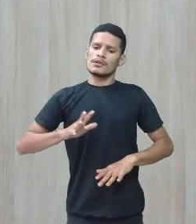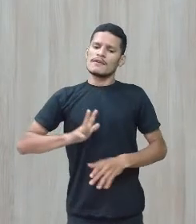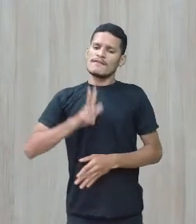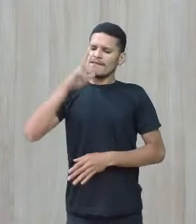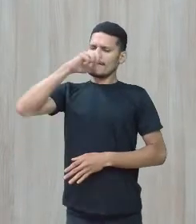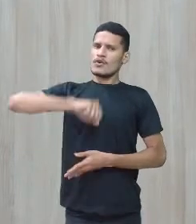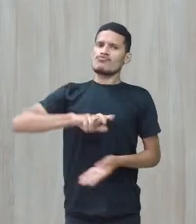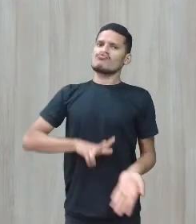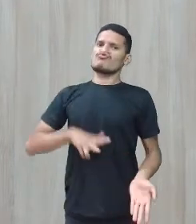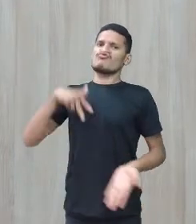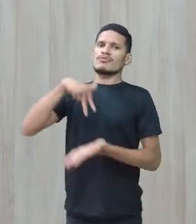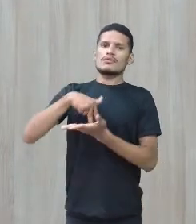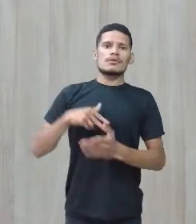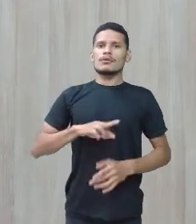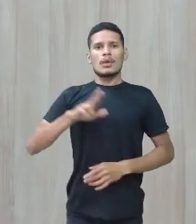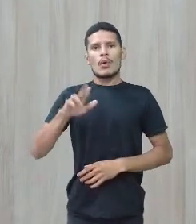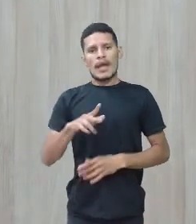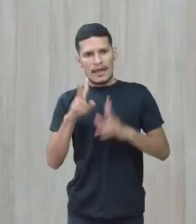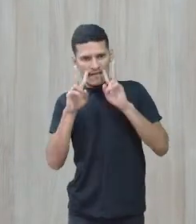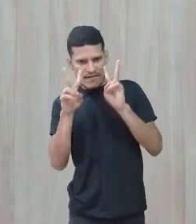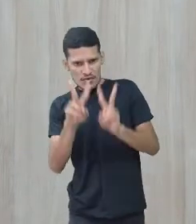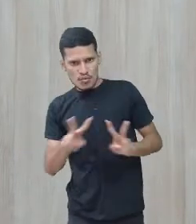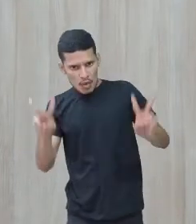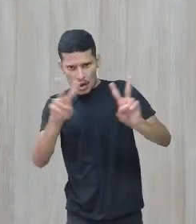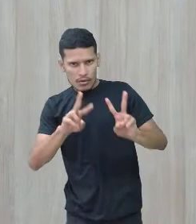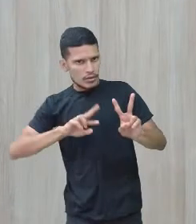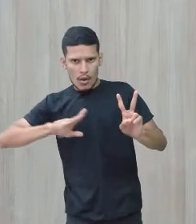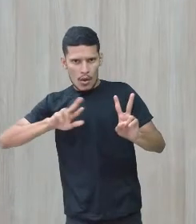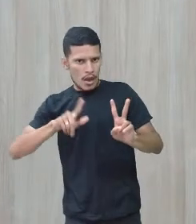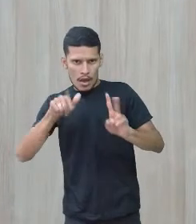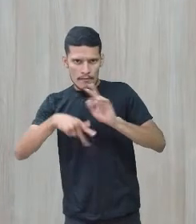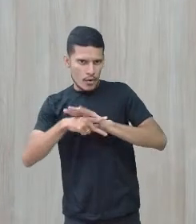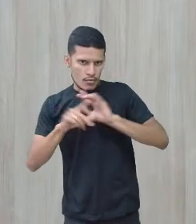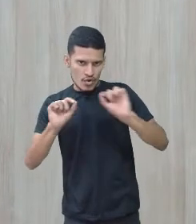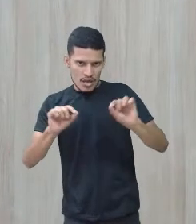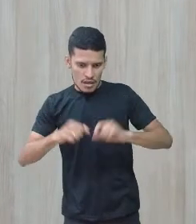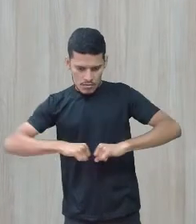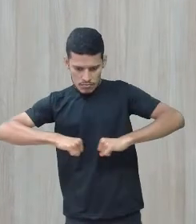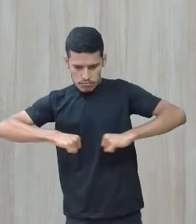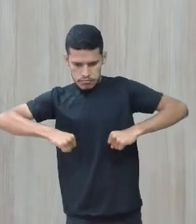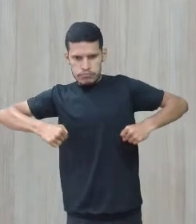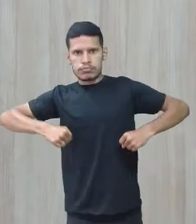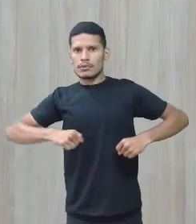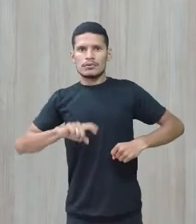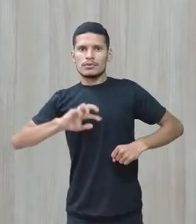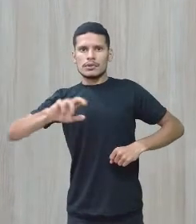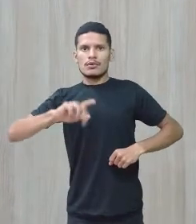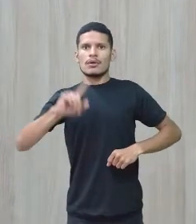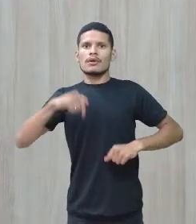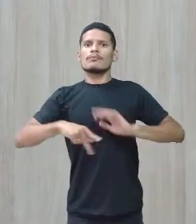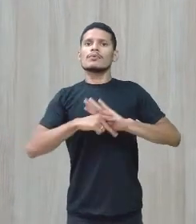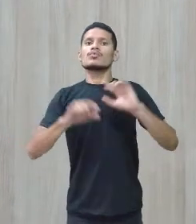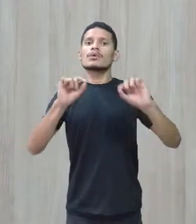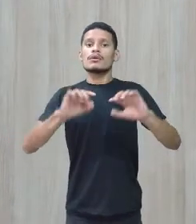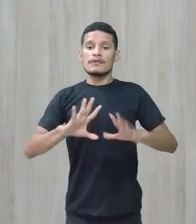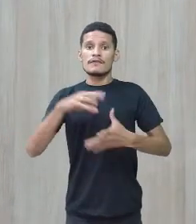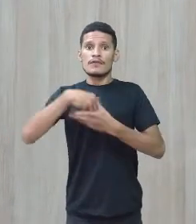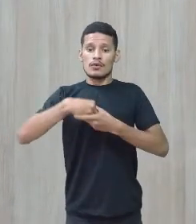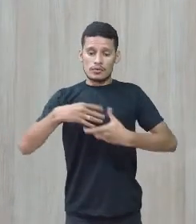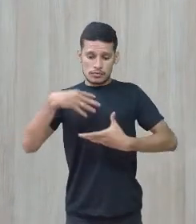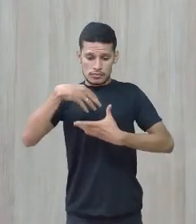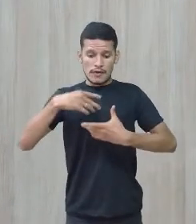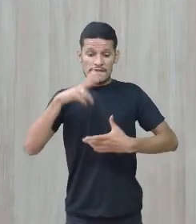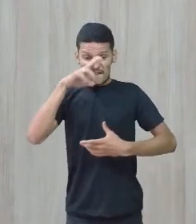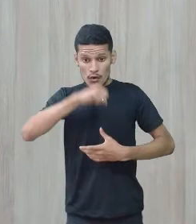ligado a essa questão estética, né? Como vocês viram na imagem, de crescer, digamos assim, o corpo, mas está ligada também ao